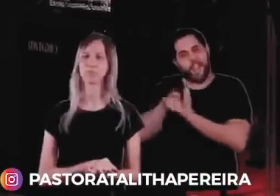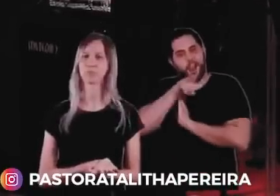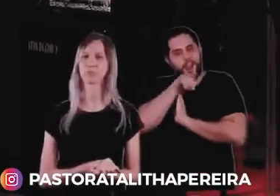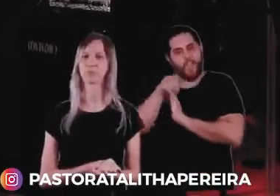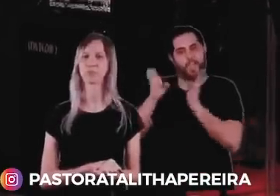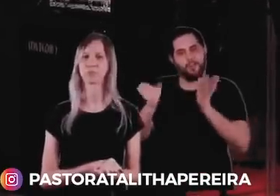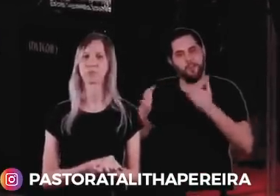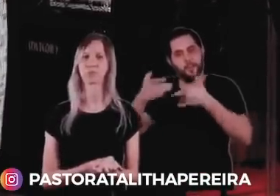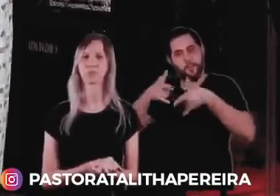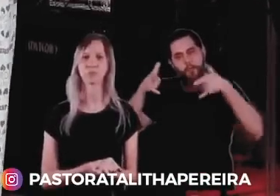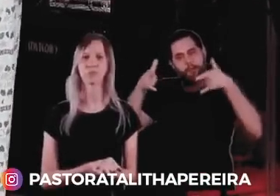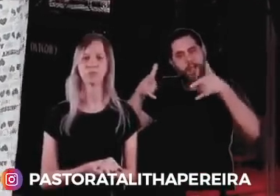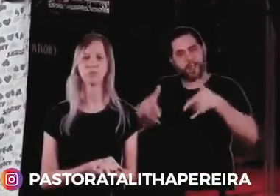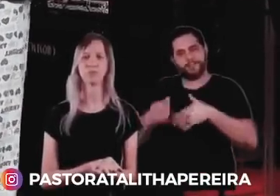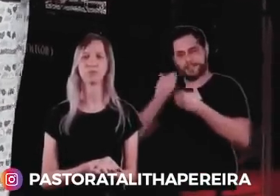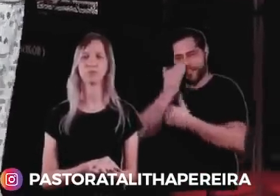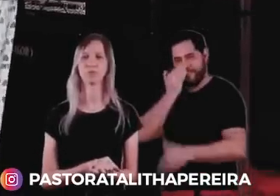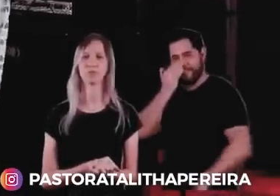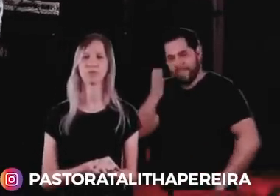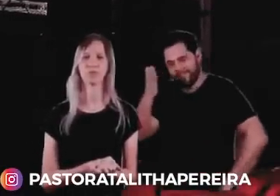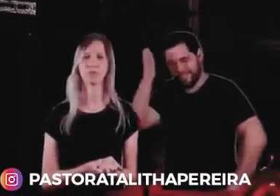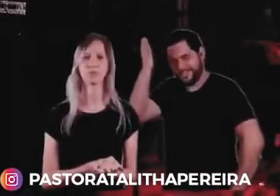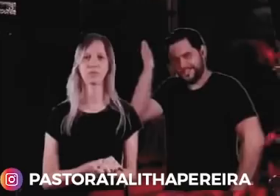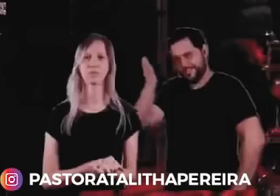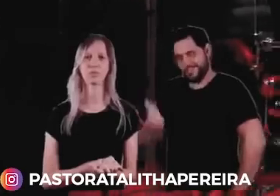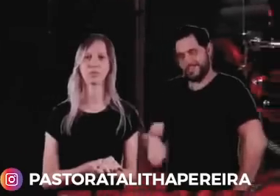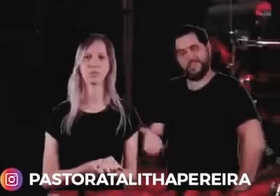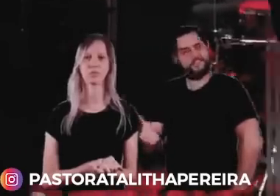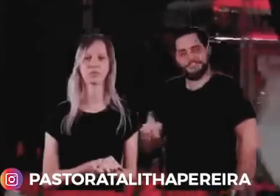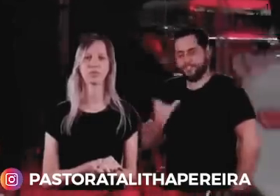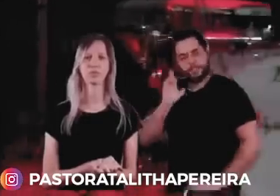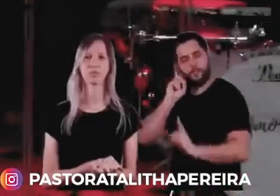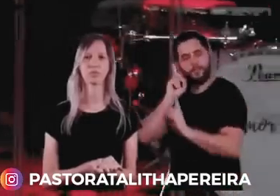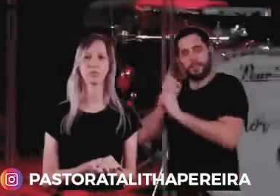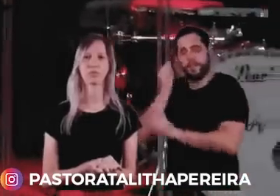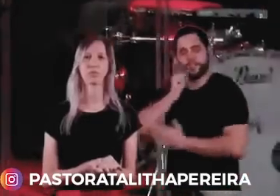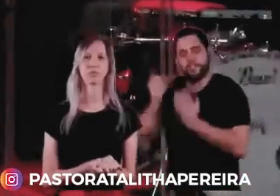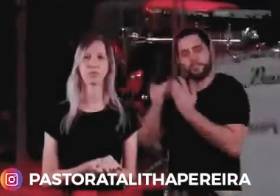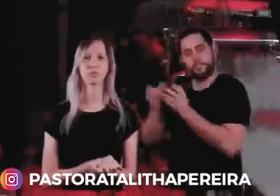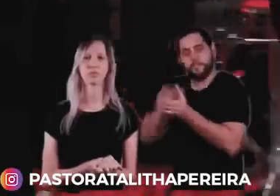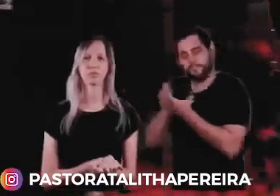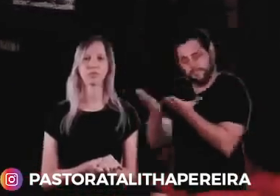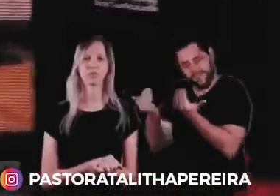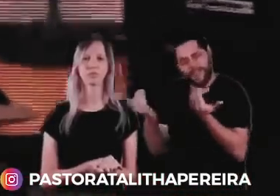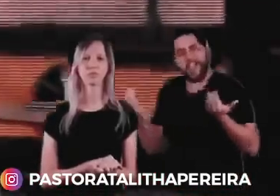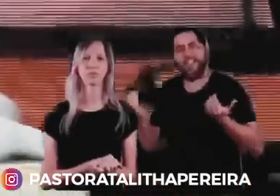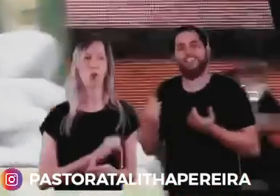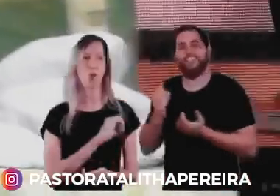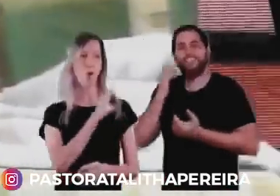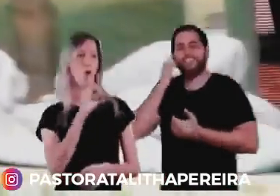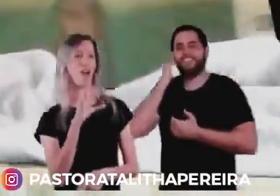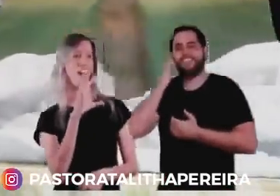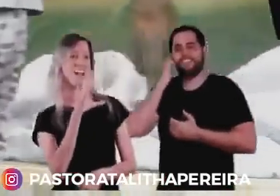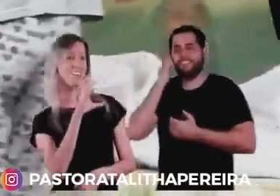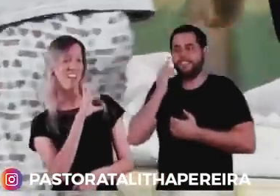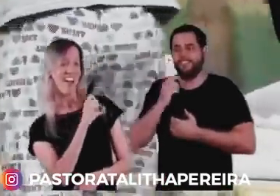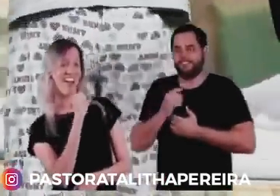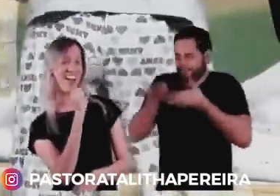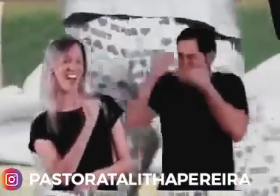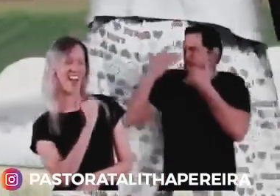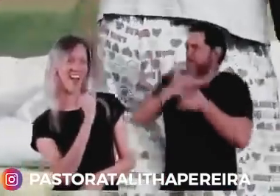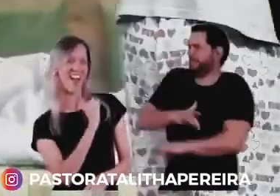quarto quando dá de frente, dá de cara com a minha esposa. Vem cá, meu amor. Ai, amor. Chegar e dar